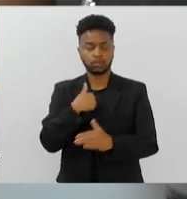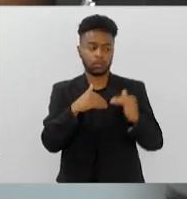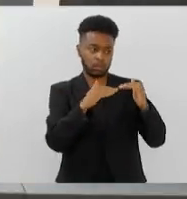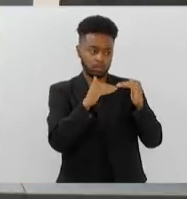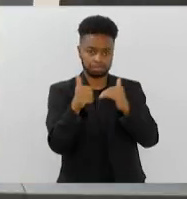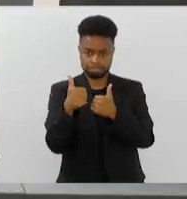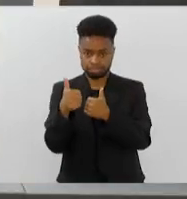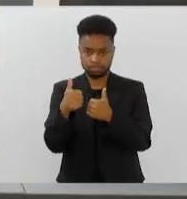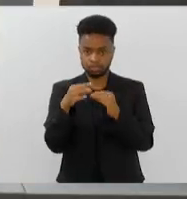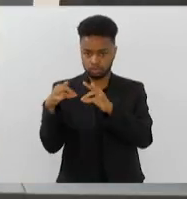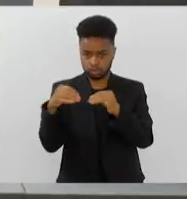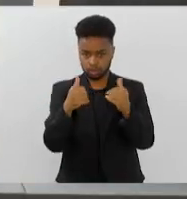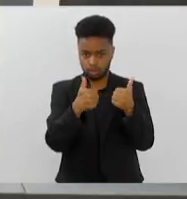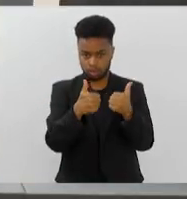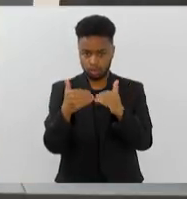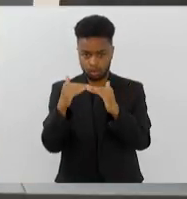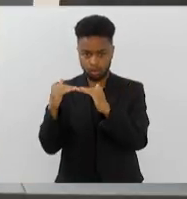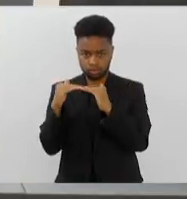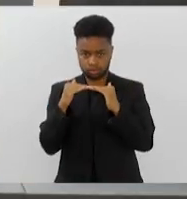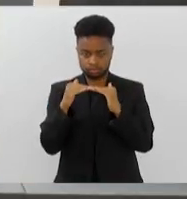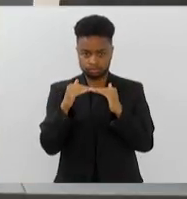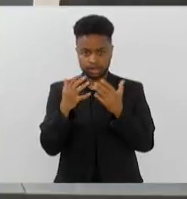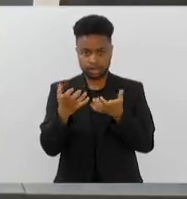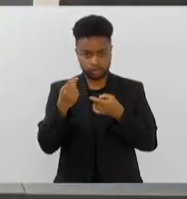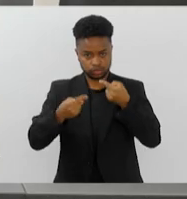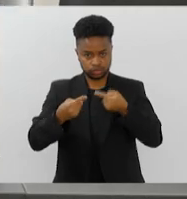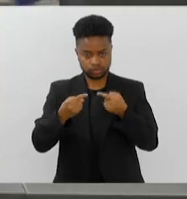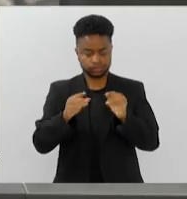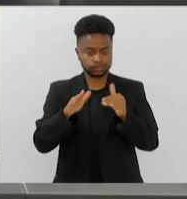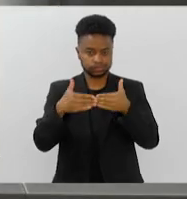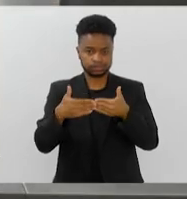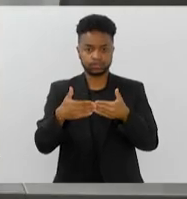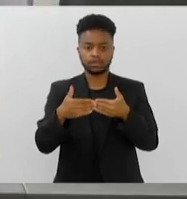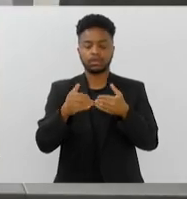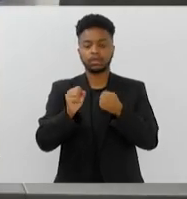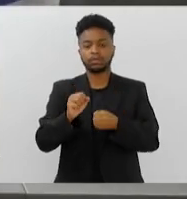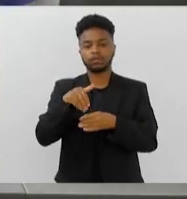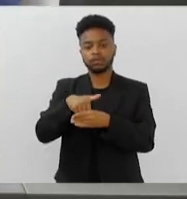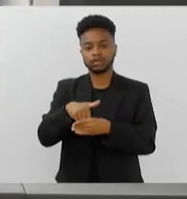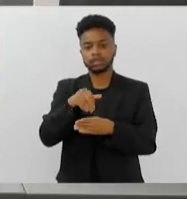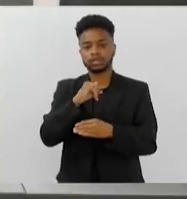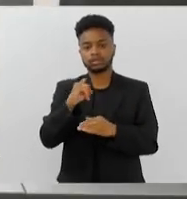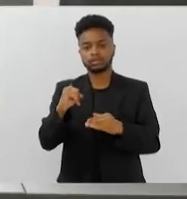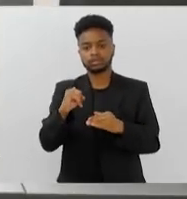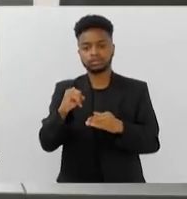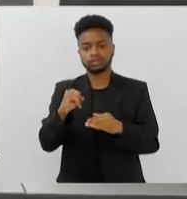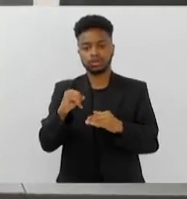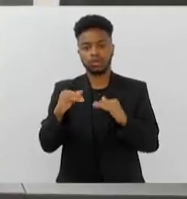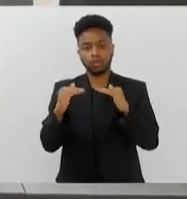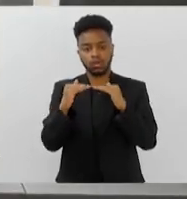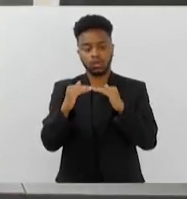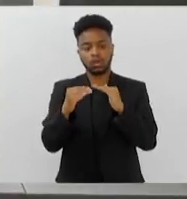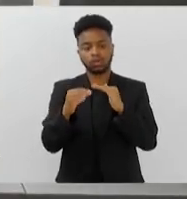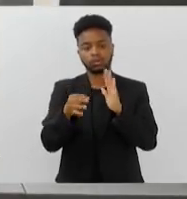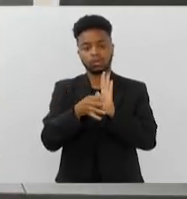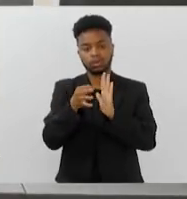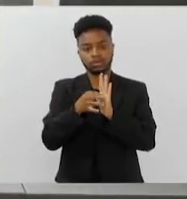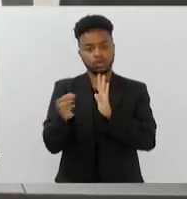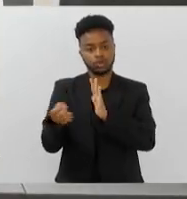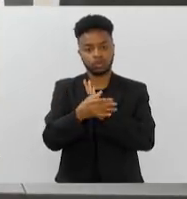de acordo? De acordo. Não havendo que queira discutir, encerrada a discussão, em votação, o novo parecer pela